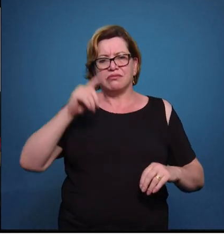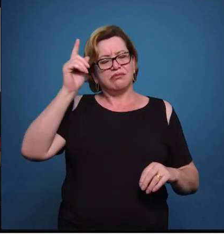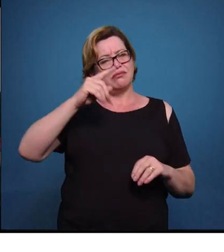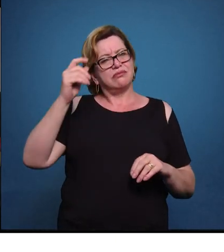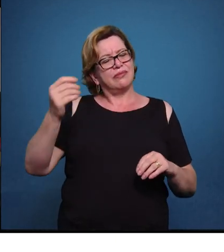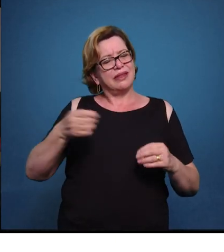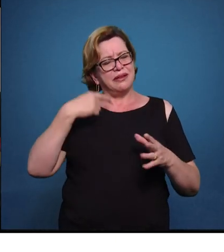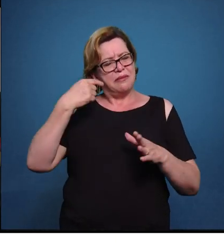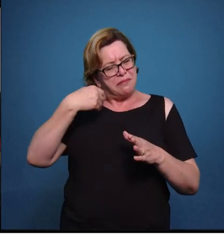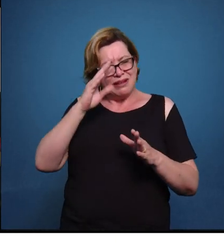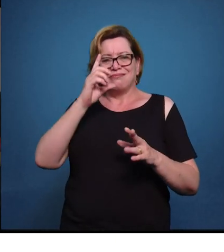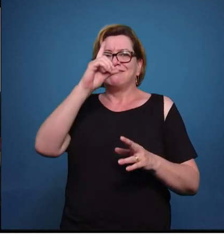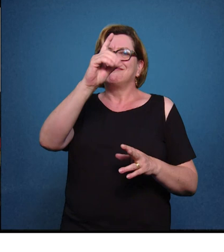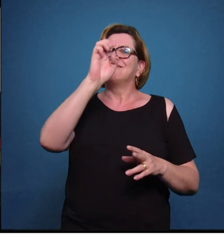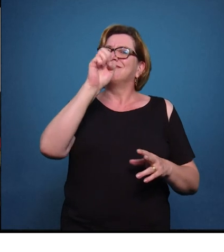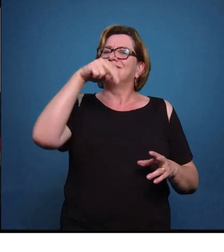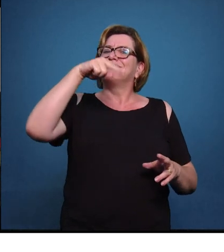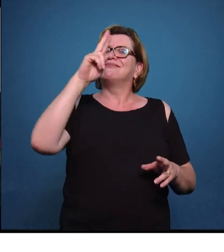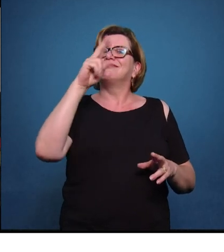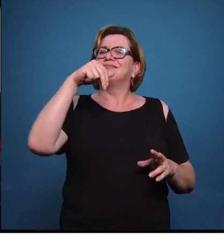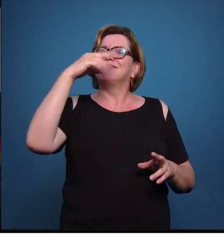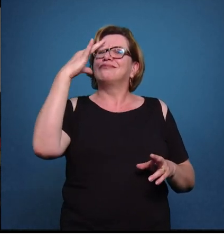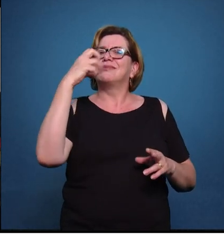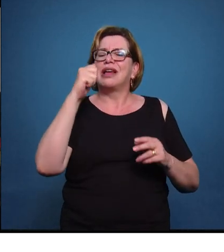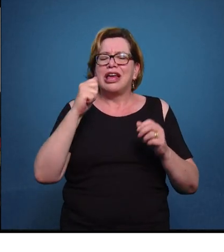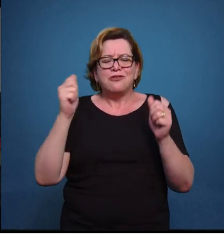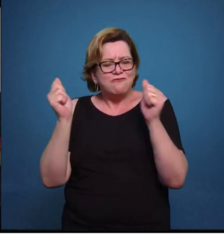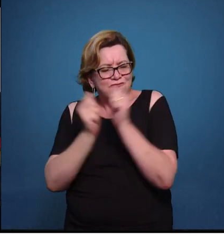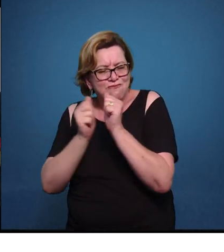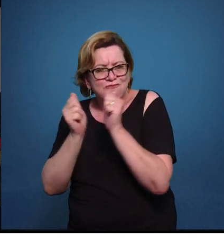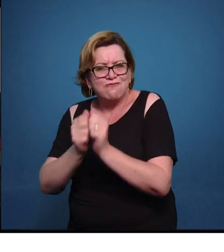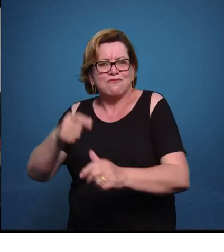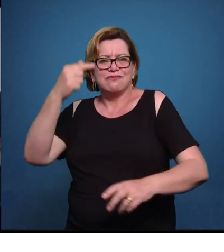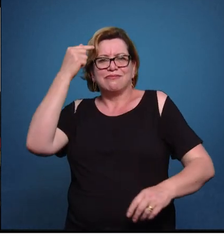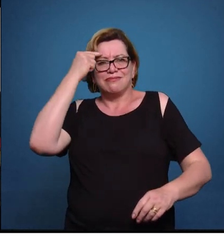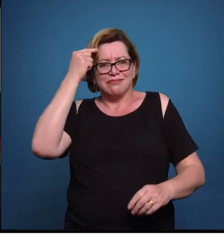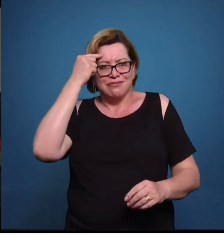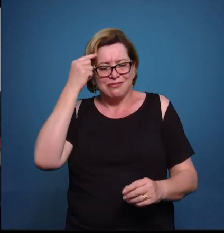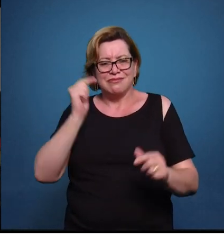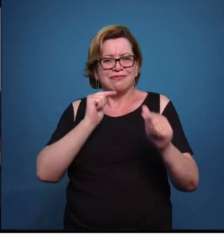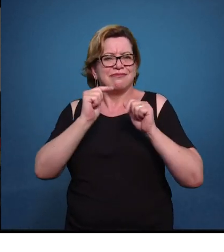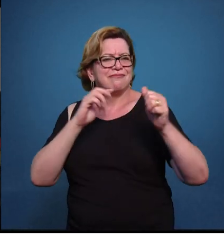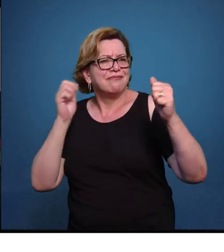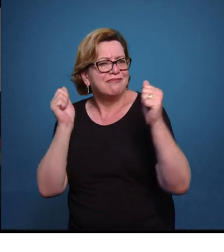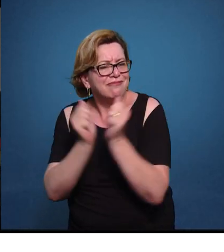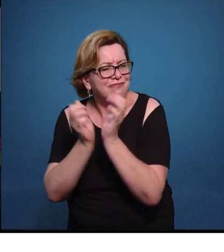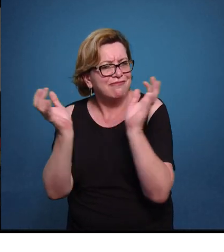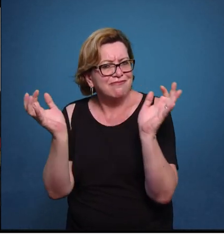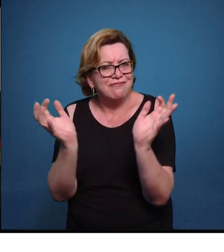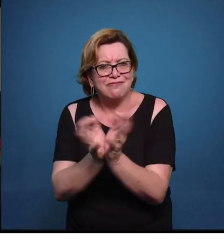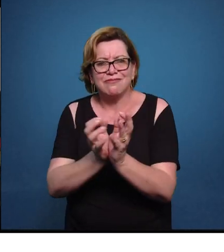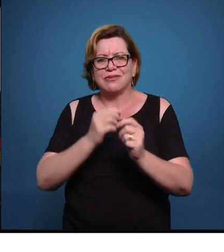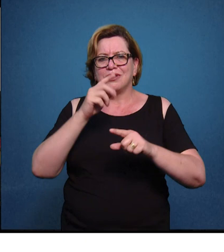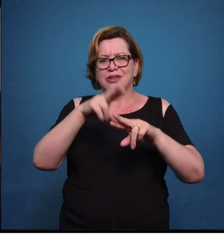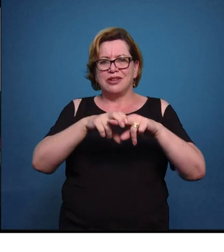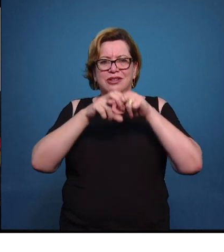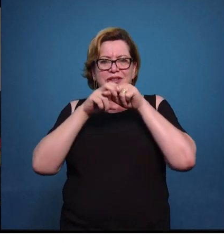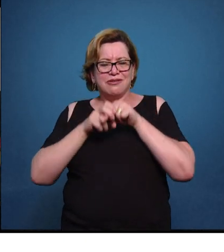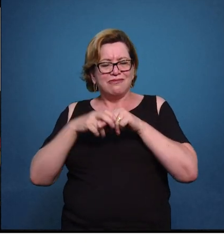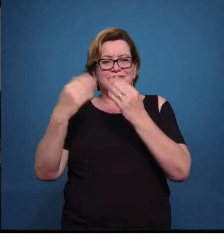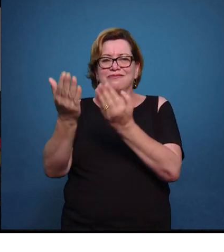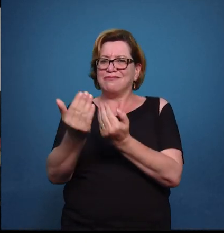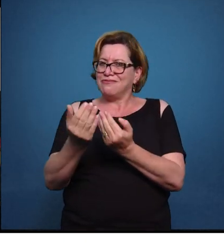mais do que denunciar. Pensar coletivamente, agir coletivamente. Nesse sentido, os adolescentes são